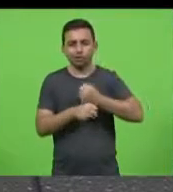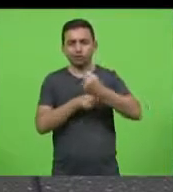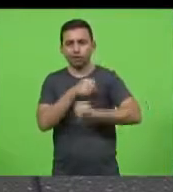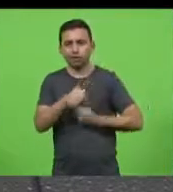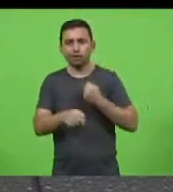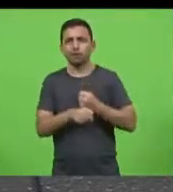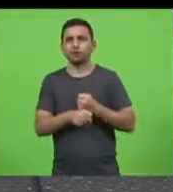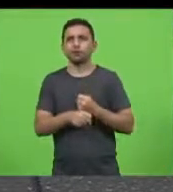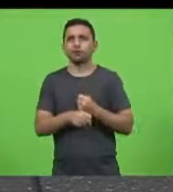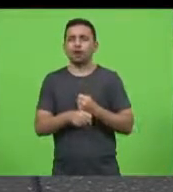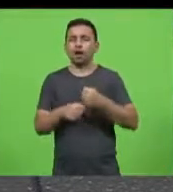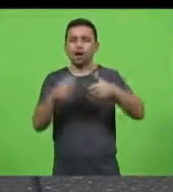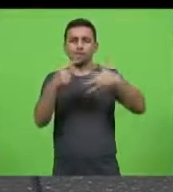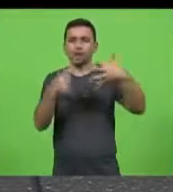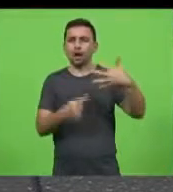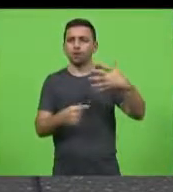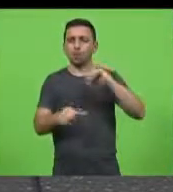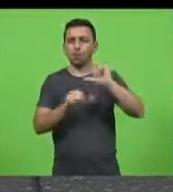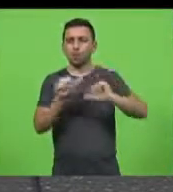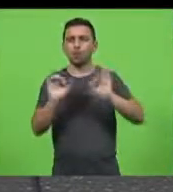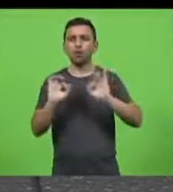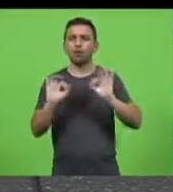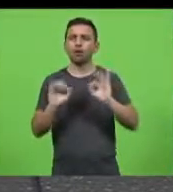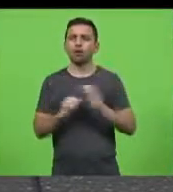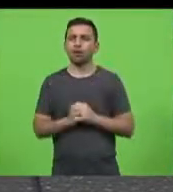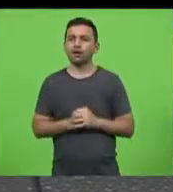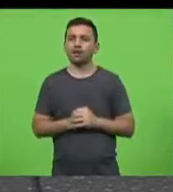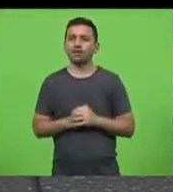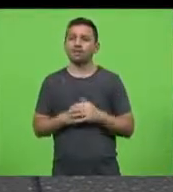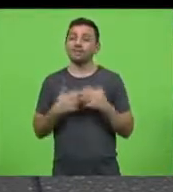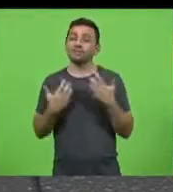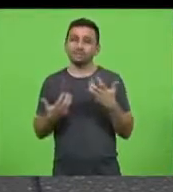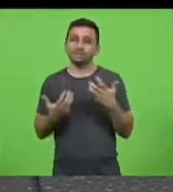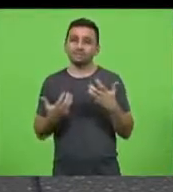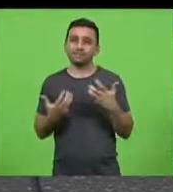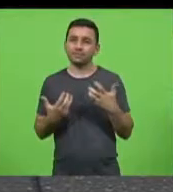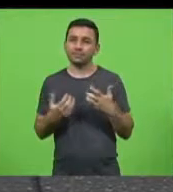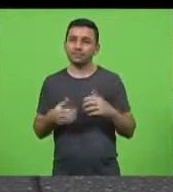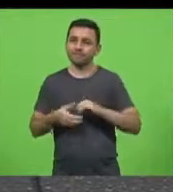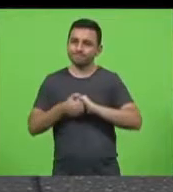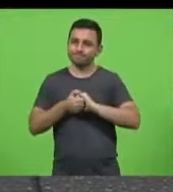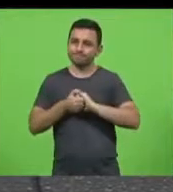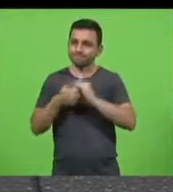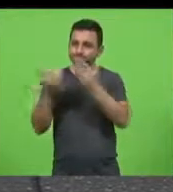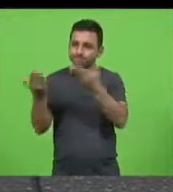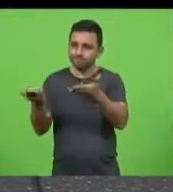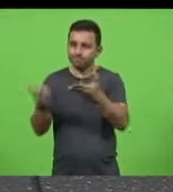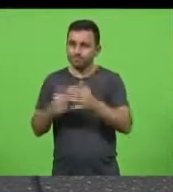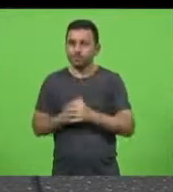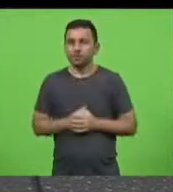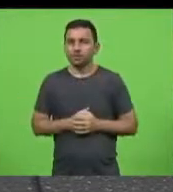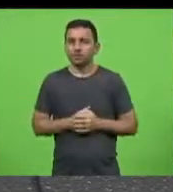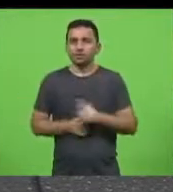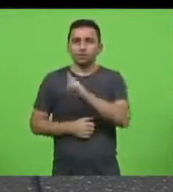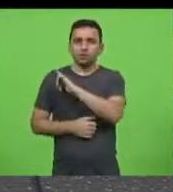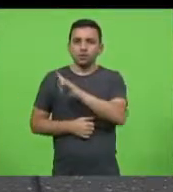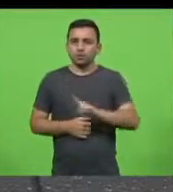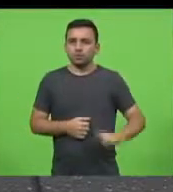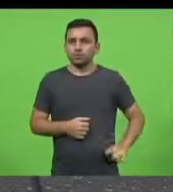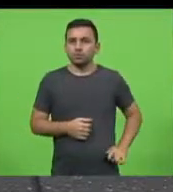Essa pauta nunca muda. Então, gostaria, claro, lhe cumprimentar. O governo pode ter